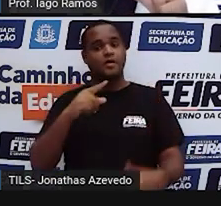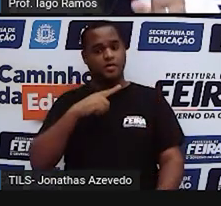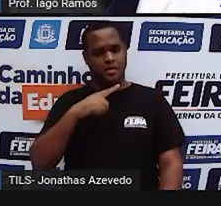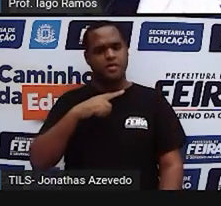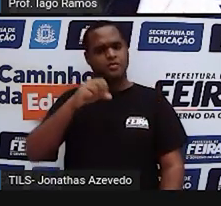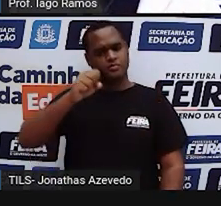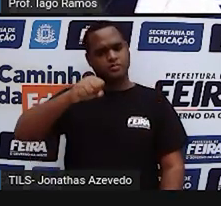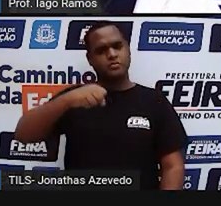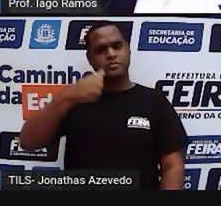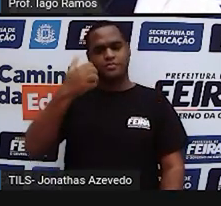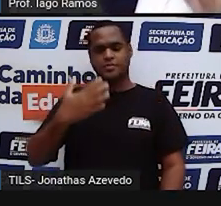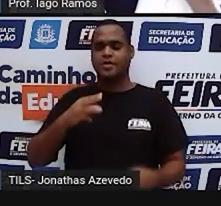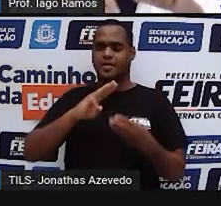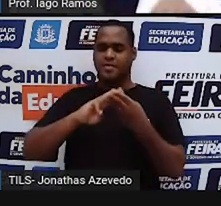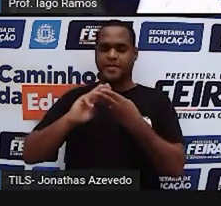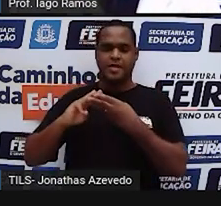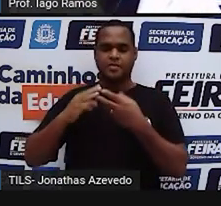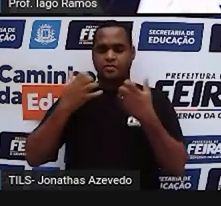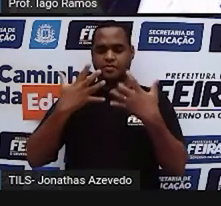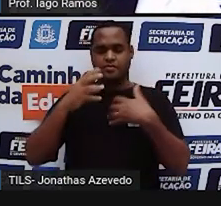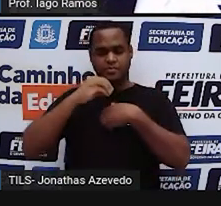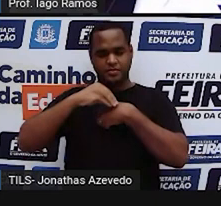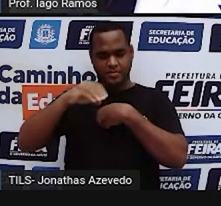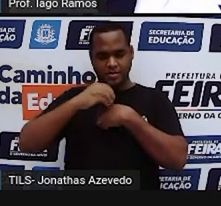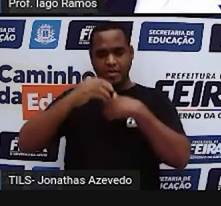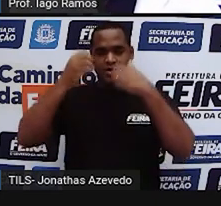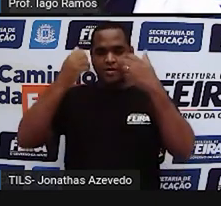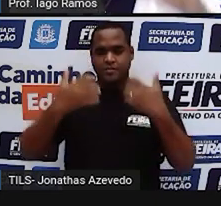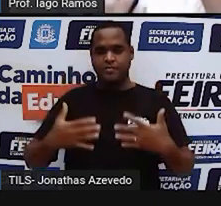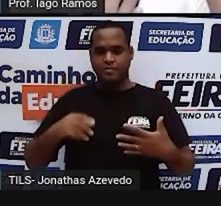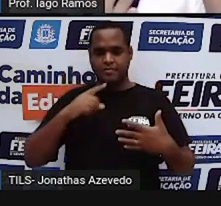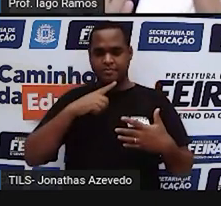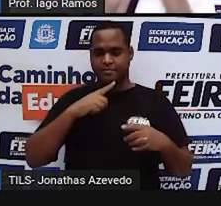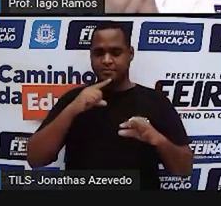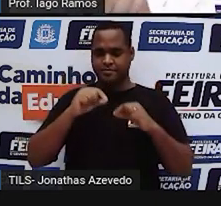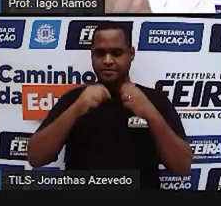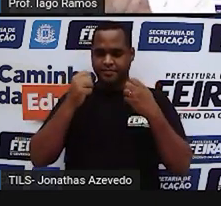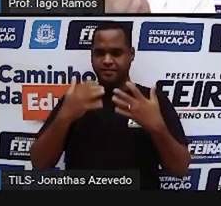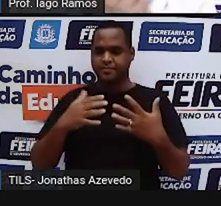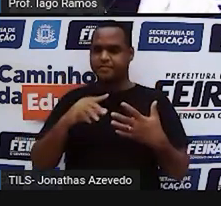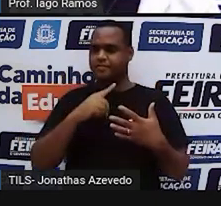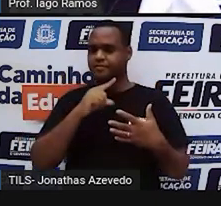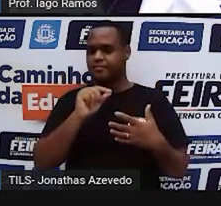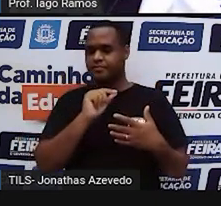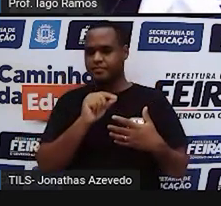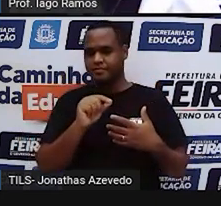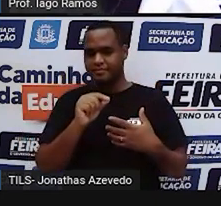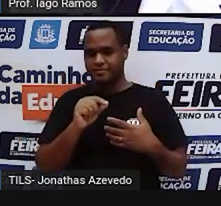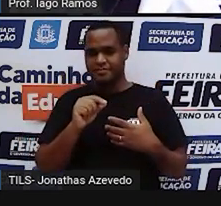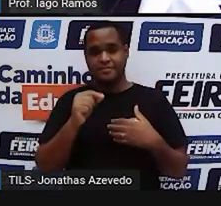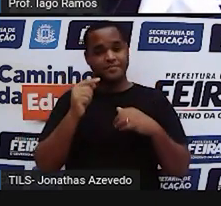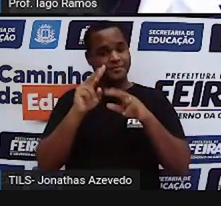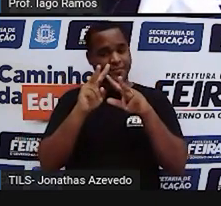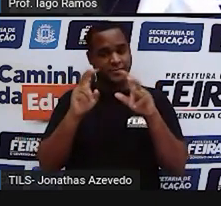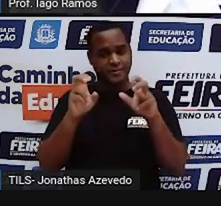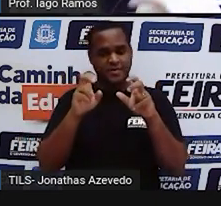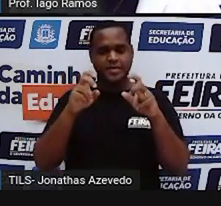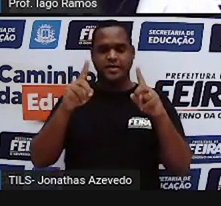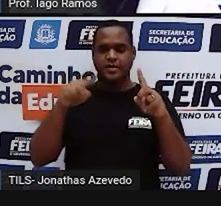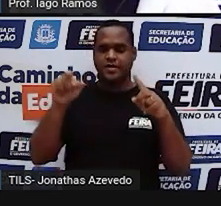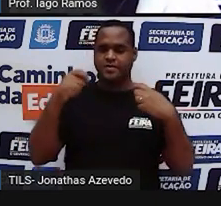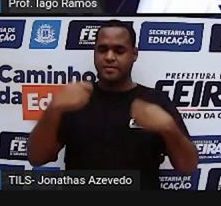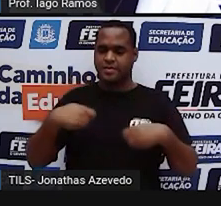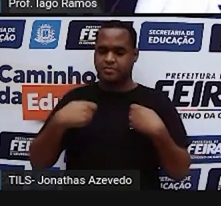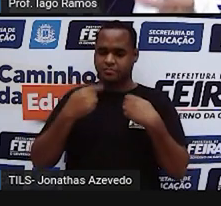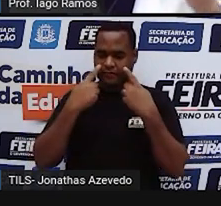um pouco de matemática que eu trago aqui para essa aula de hoje para gente chegar no assunto que a gente precisa